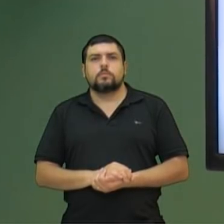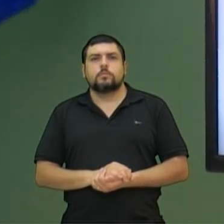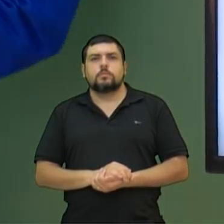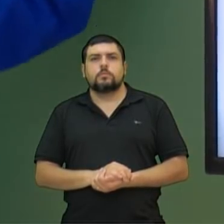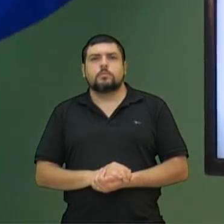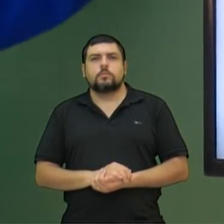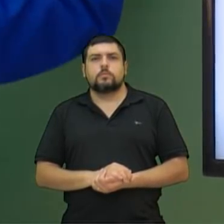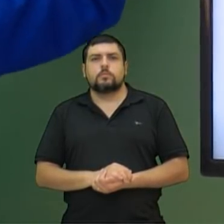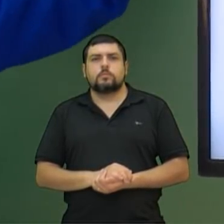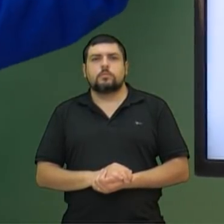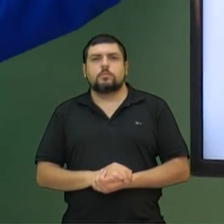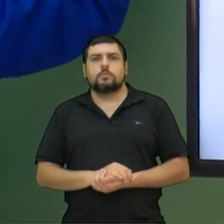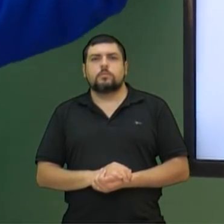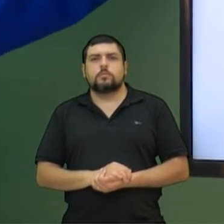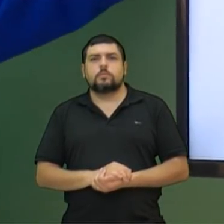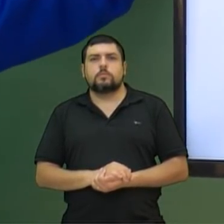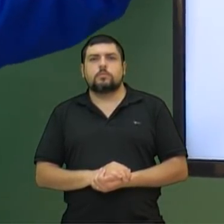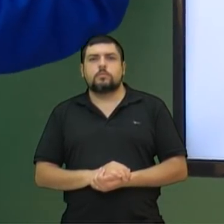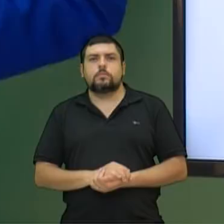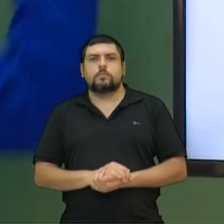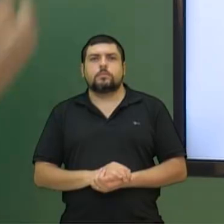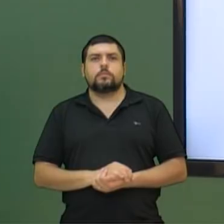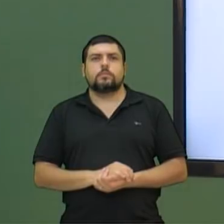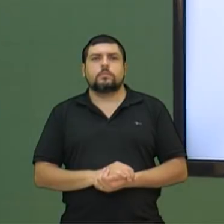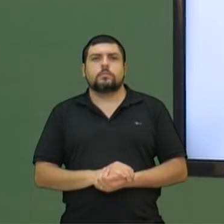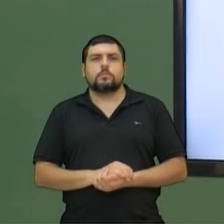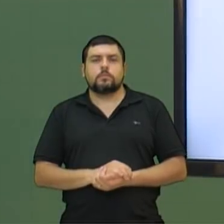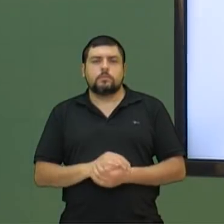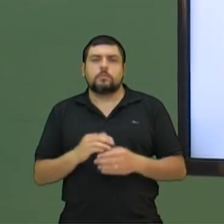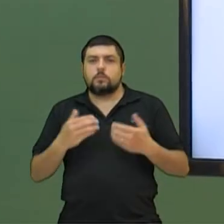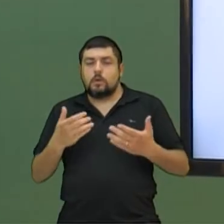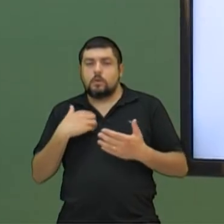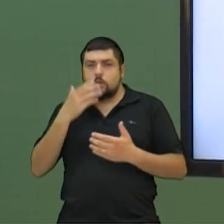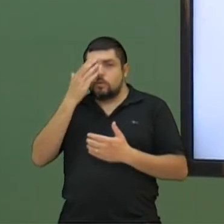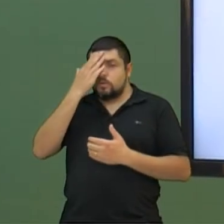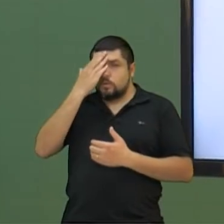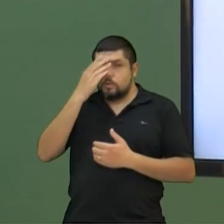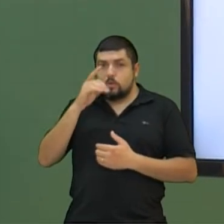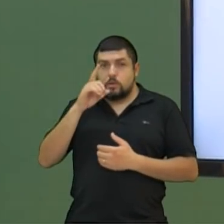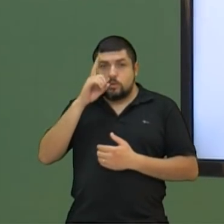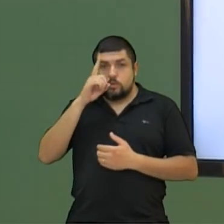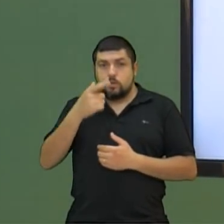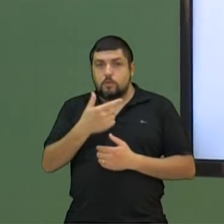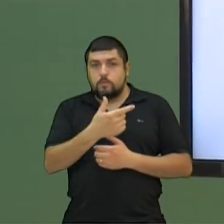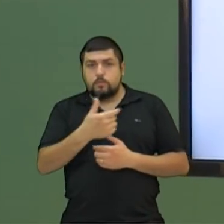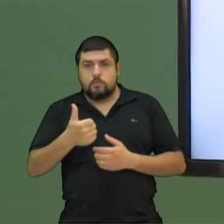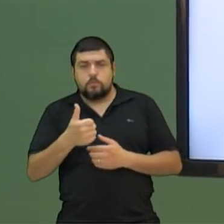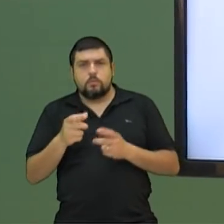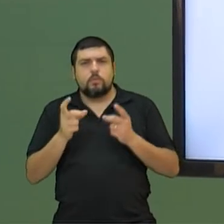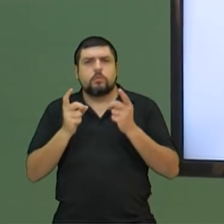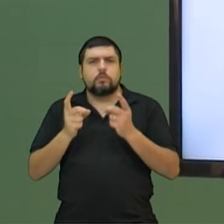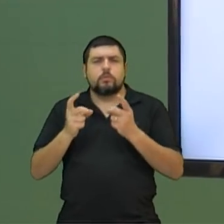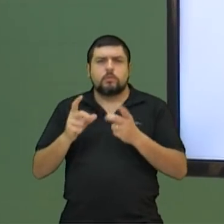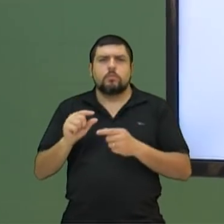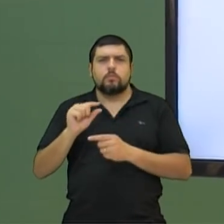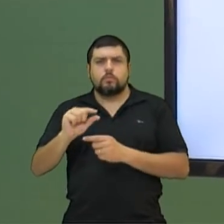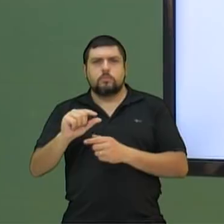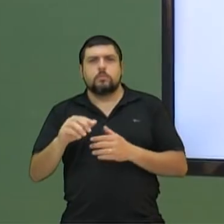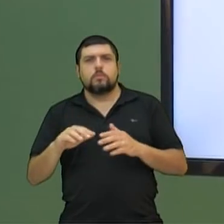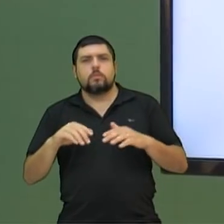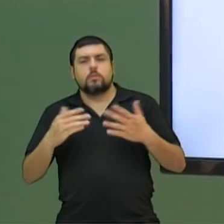menos 21 mais 5. Eu sei que no dia 21 foi a menor quantidade, então eu vou substituir por 21.